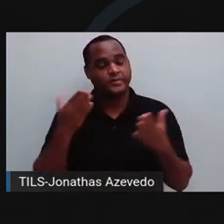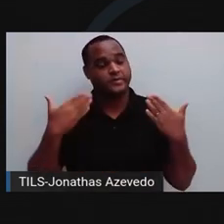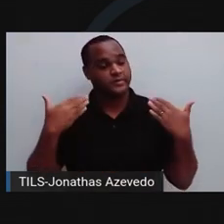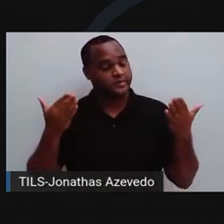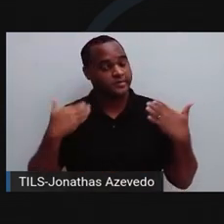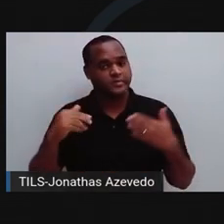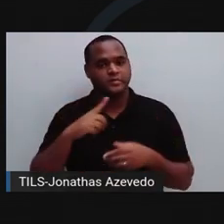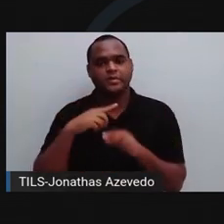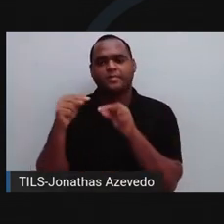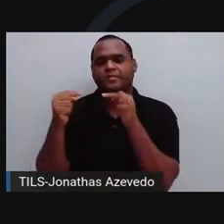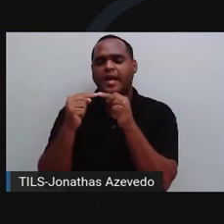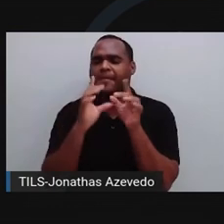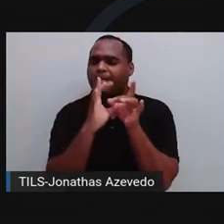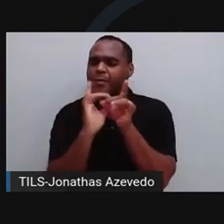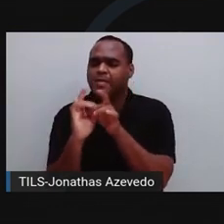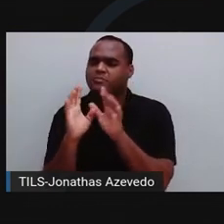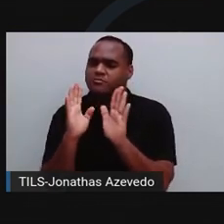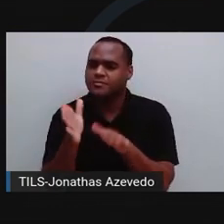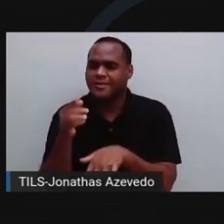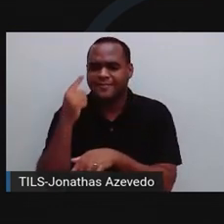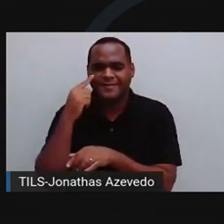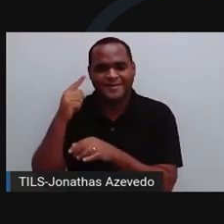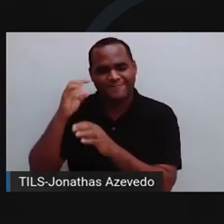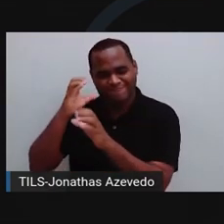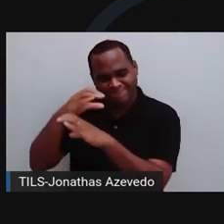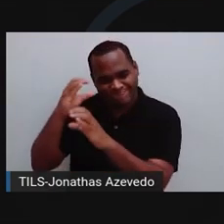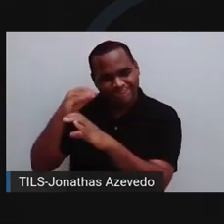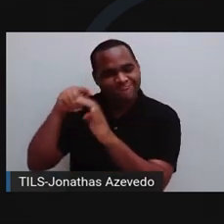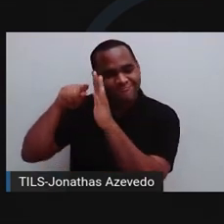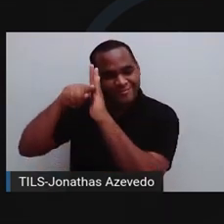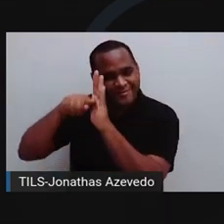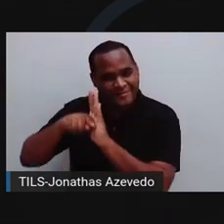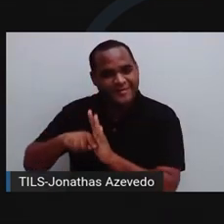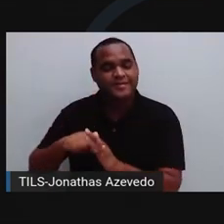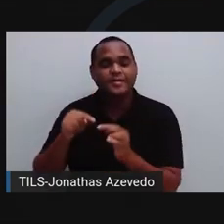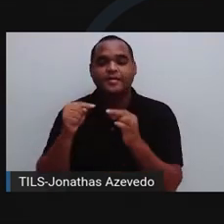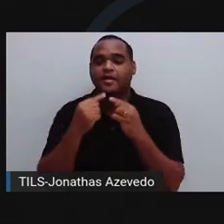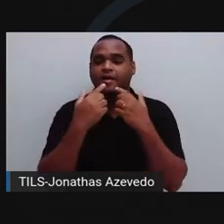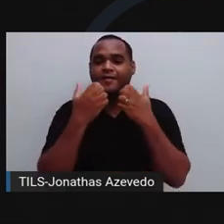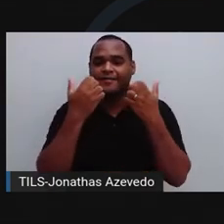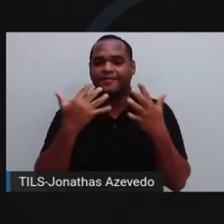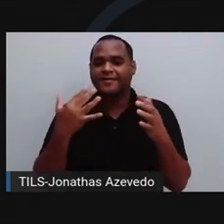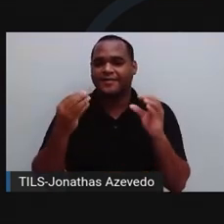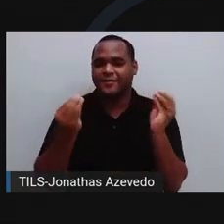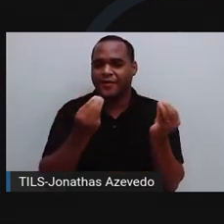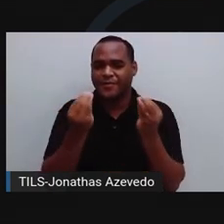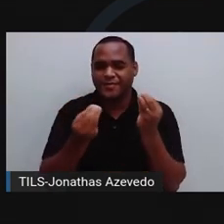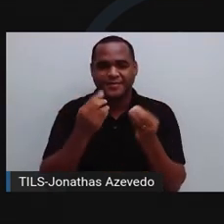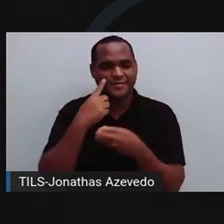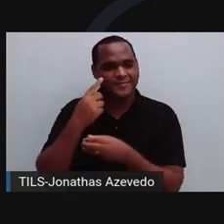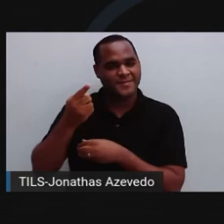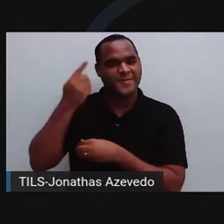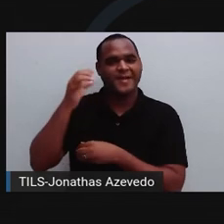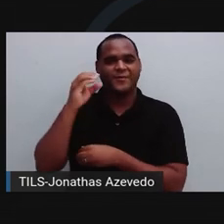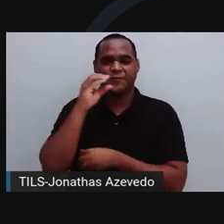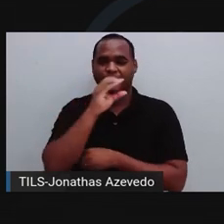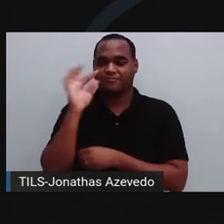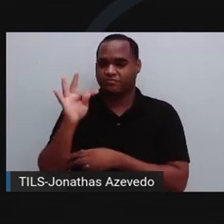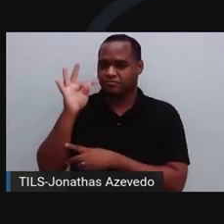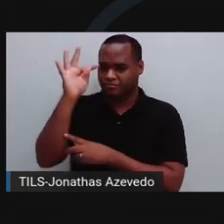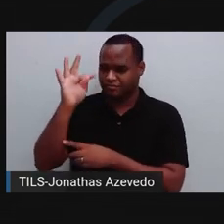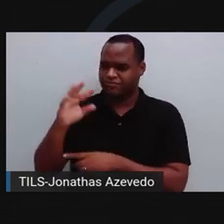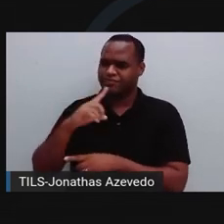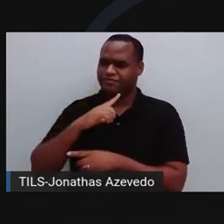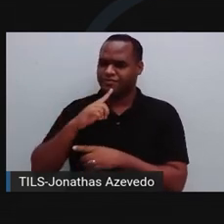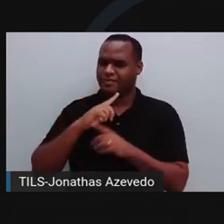o que vimos outro dia no laboratório. Hoje vamos falar da temperatura e do calor. Apesar de às vezes